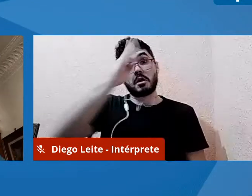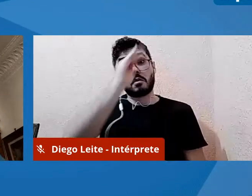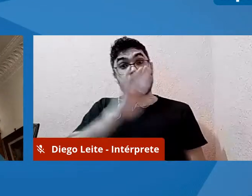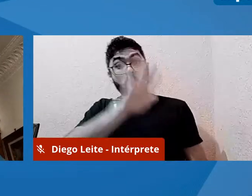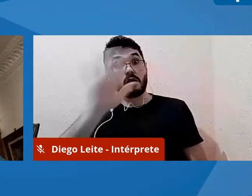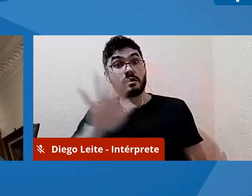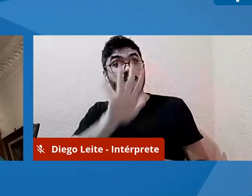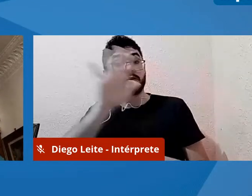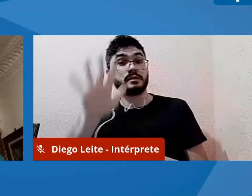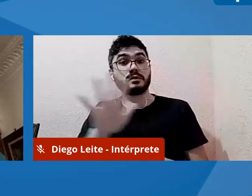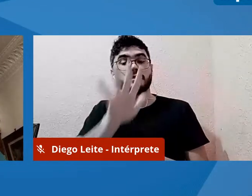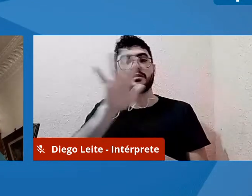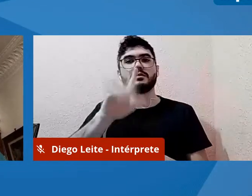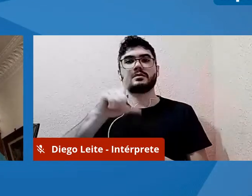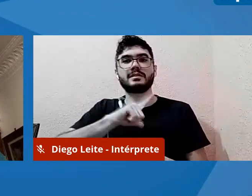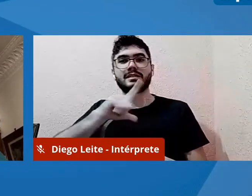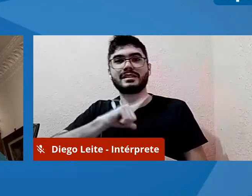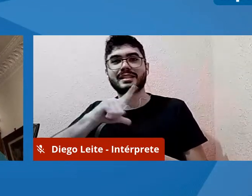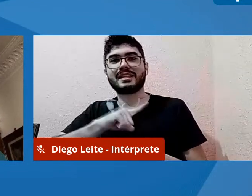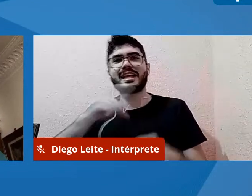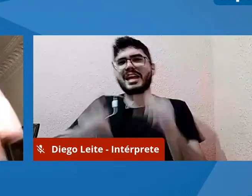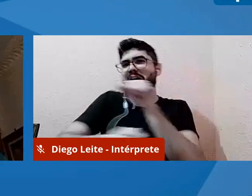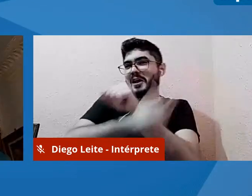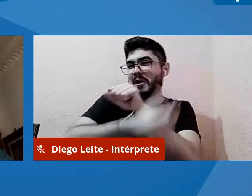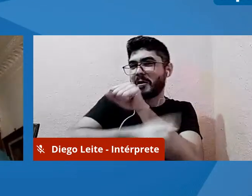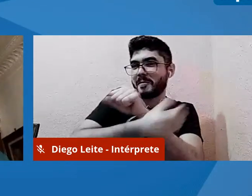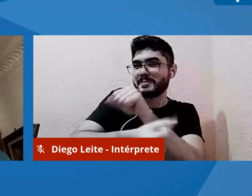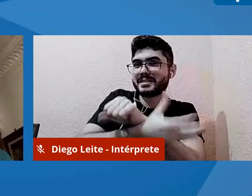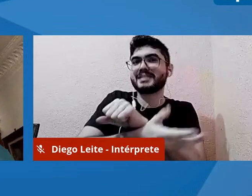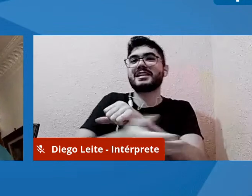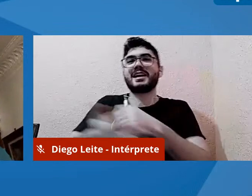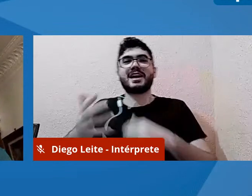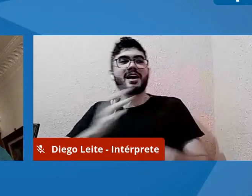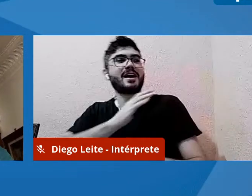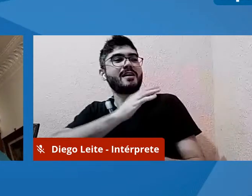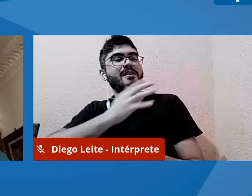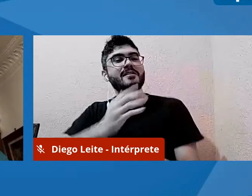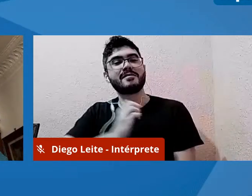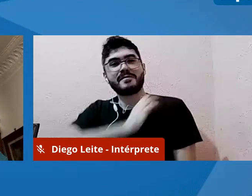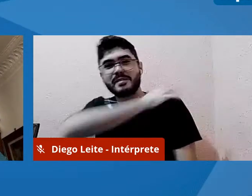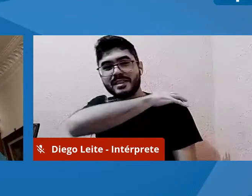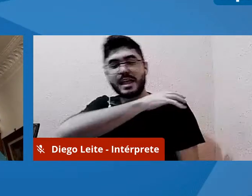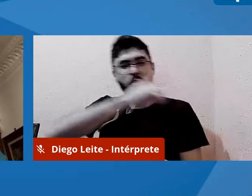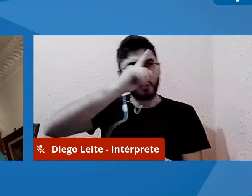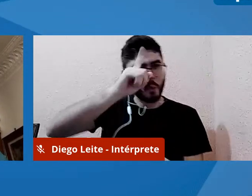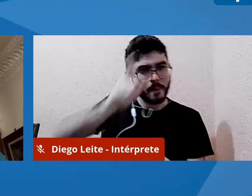golpes, ditaduras, né? Governos